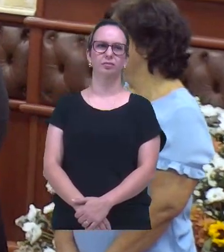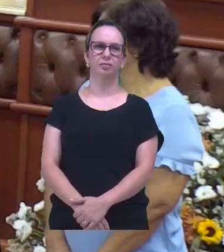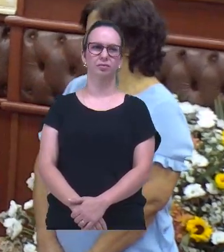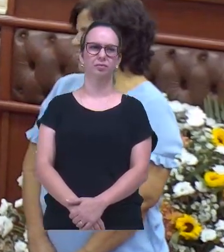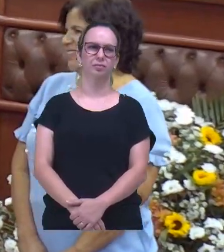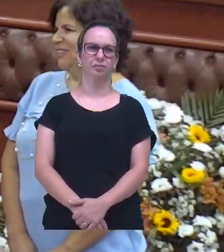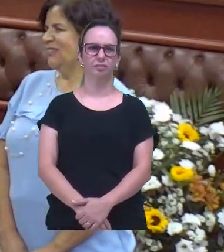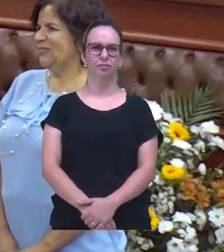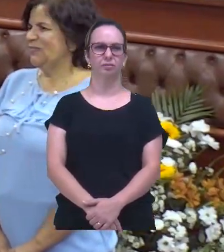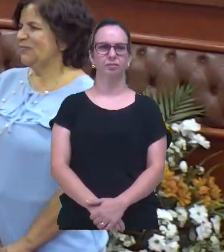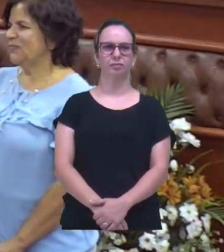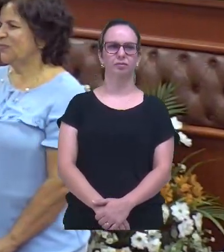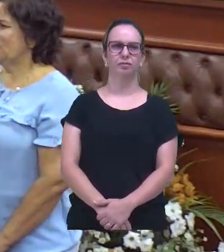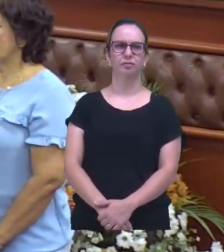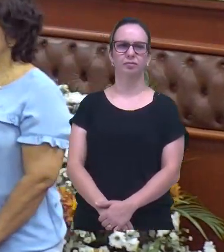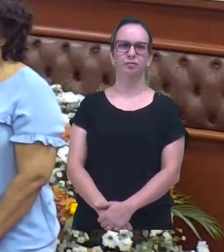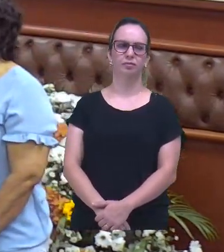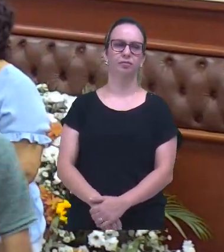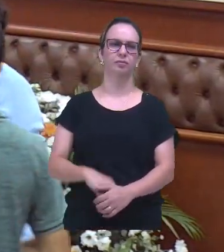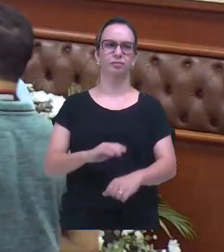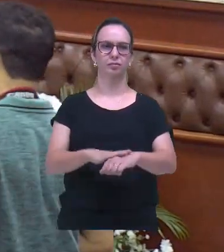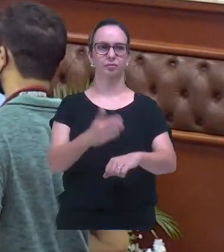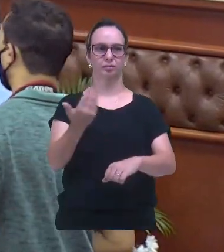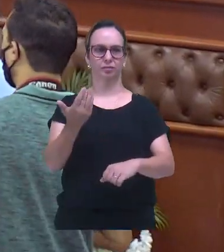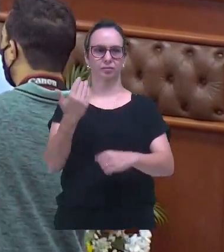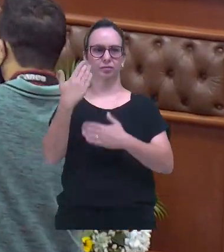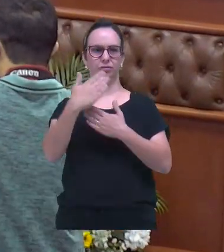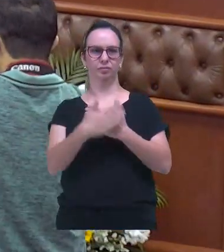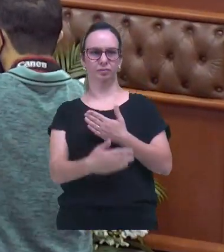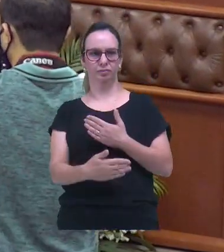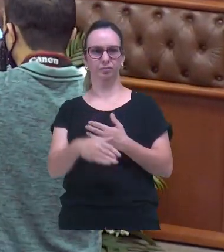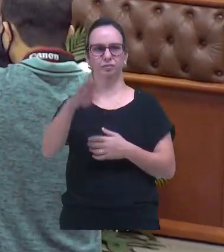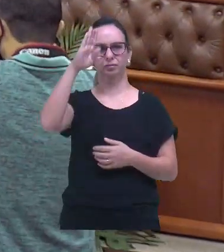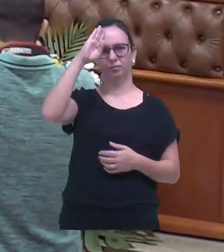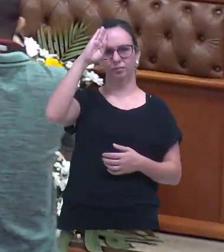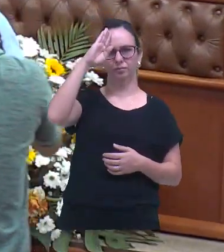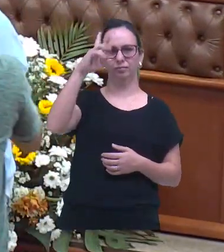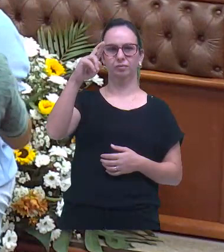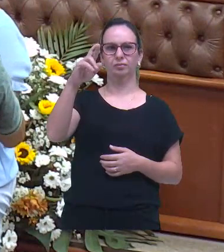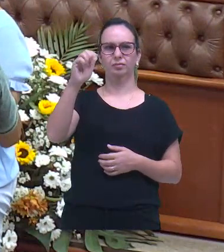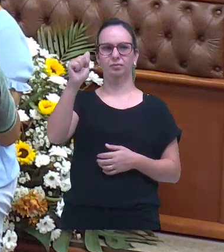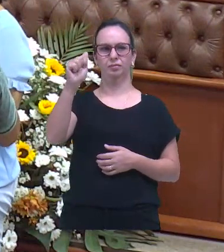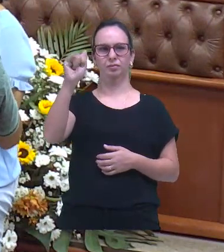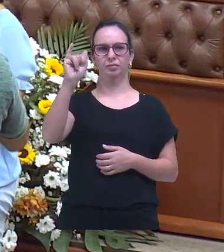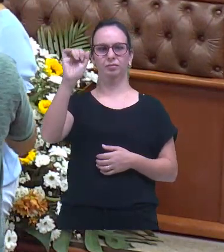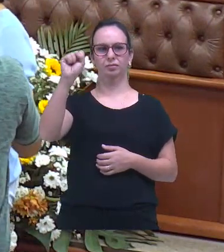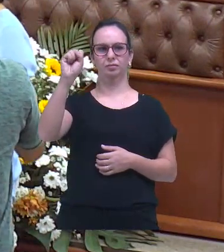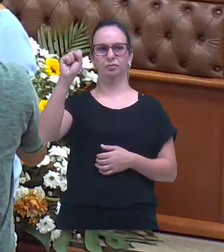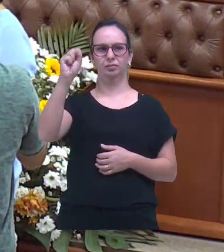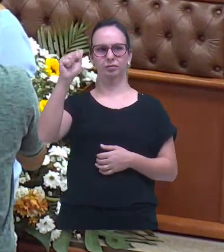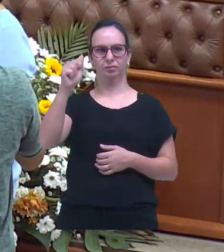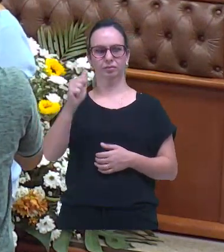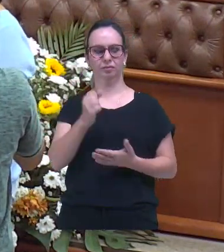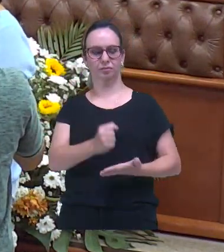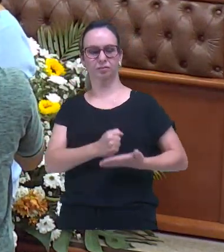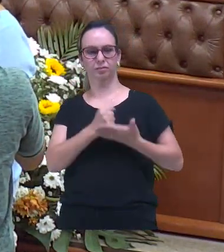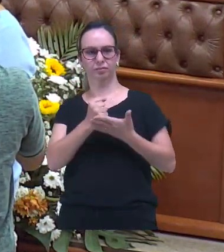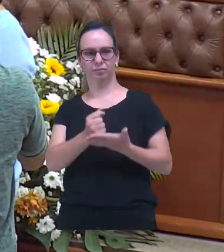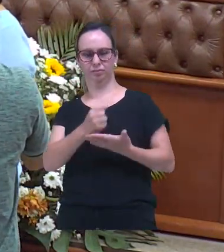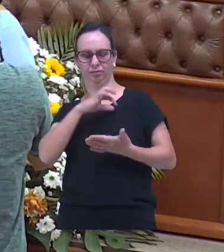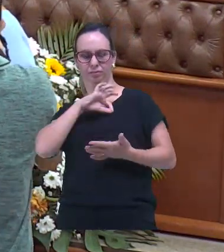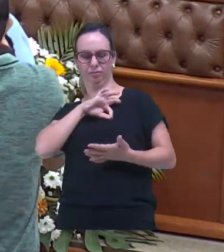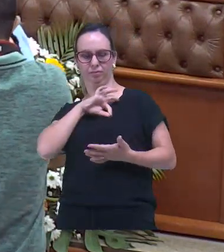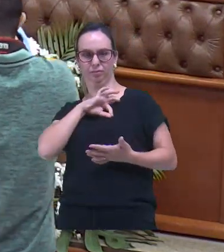Nós solicitamos a presença da tenente Raíssa, por ser mulheres, para ajudar a colocar a medalha. Por favor, tenente. Muito obrigado,